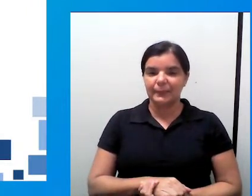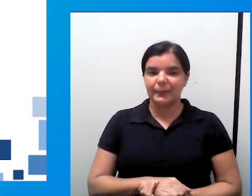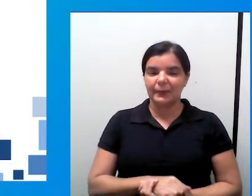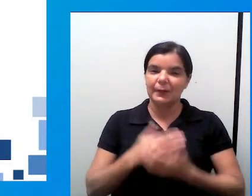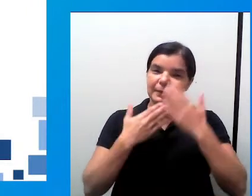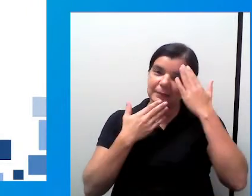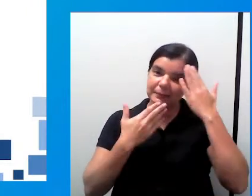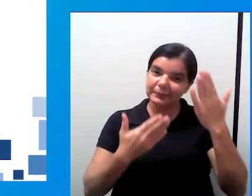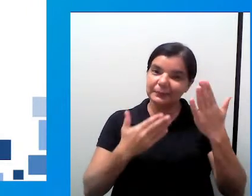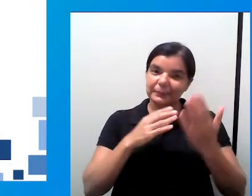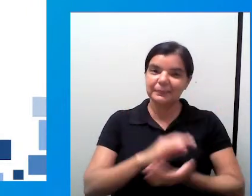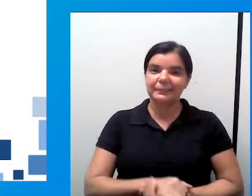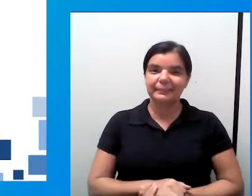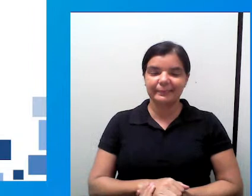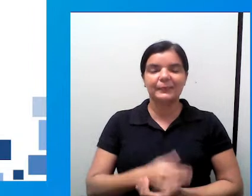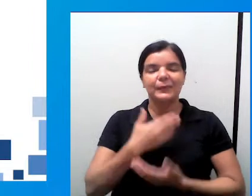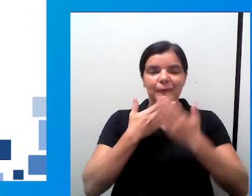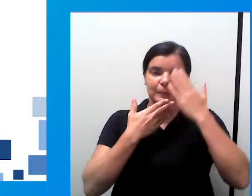Agradeço mais uma vez.